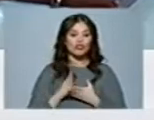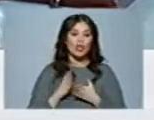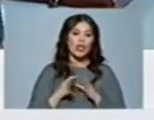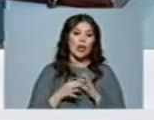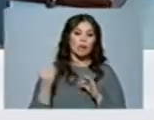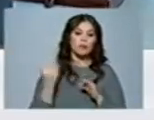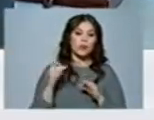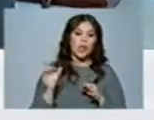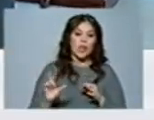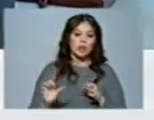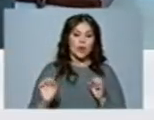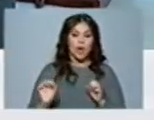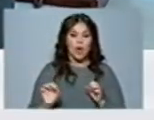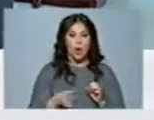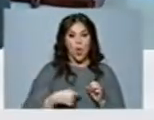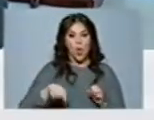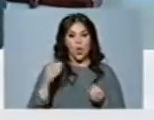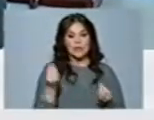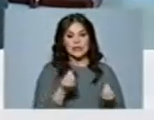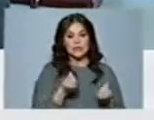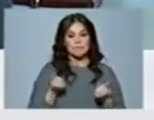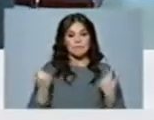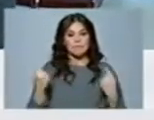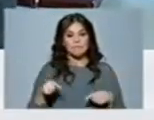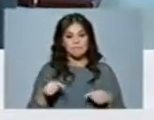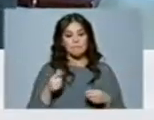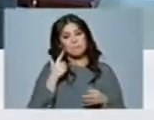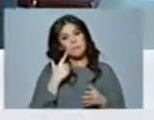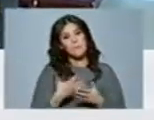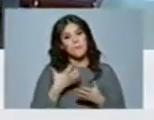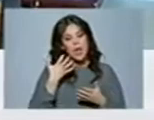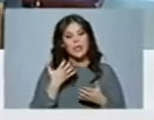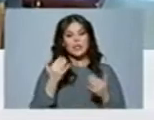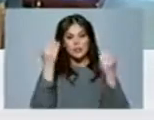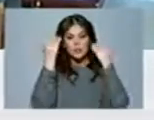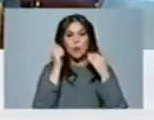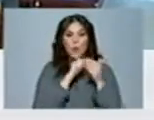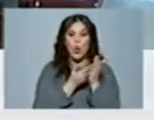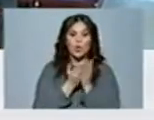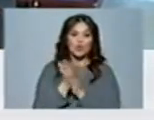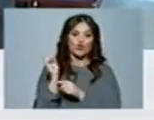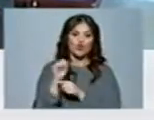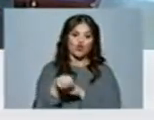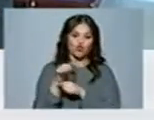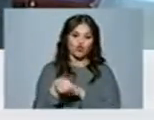Porto e em Lisboa, que é muito aquilo que tem sobressaído nas notícias.